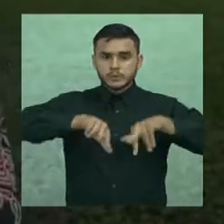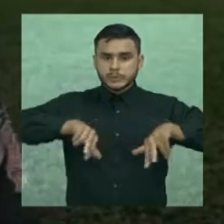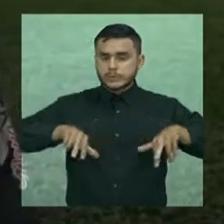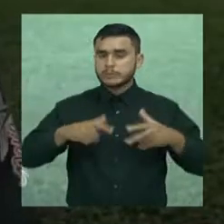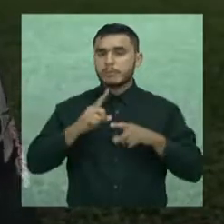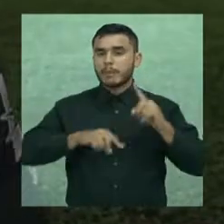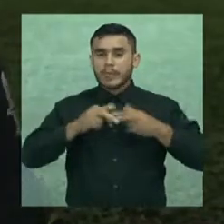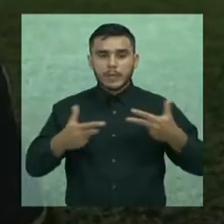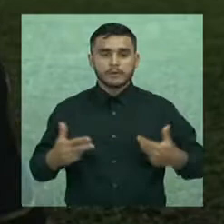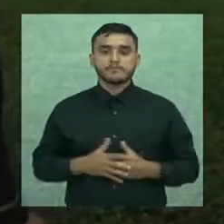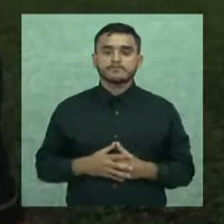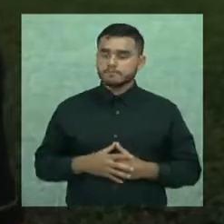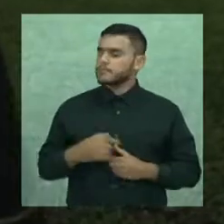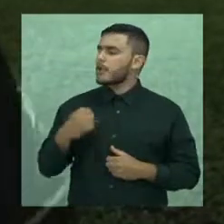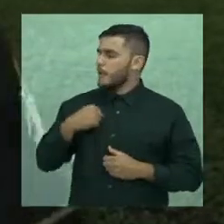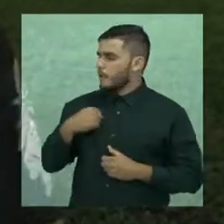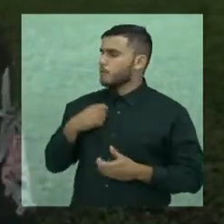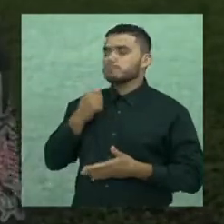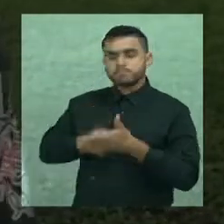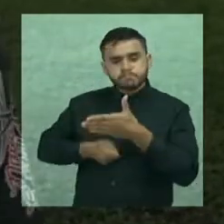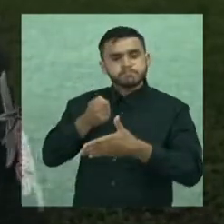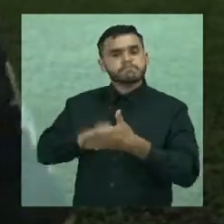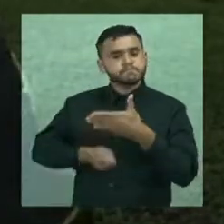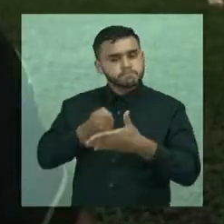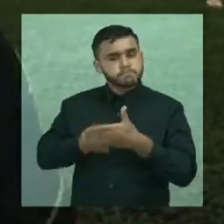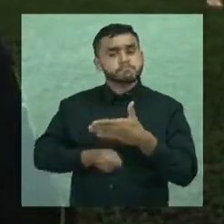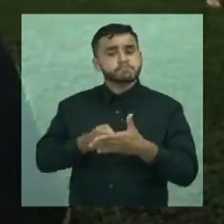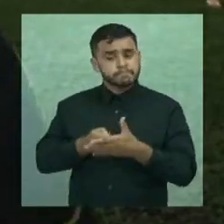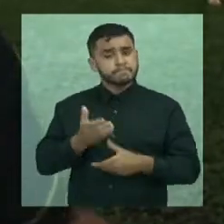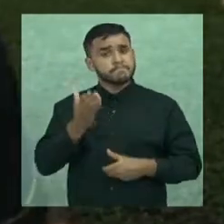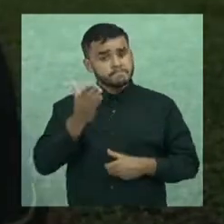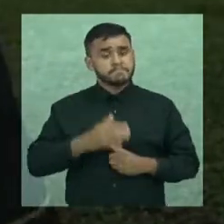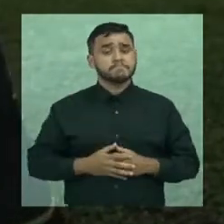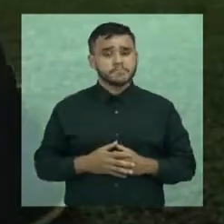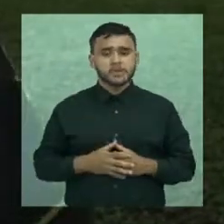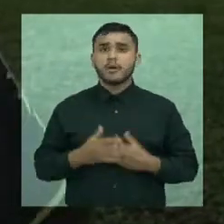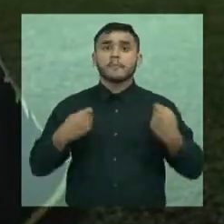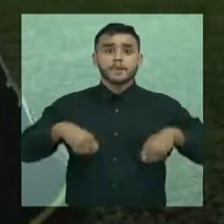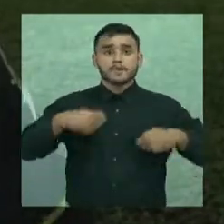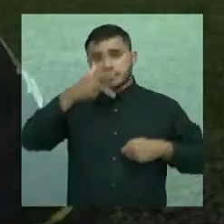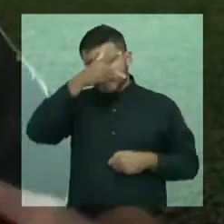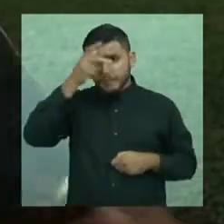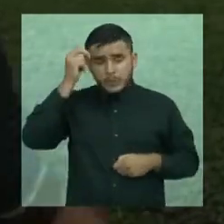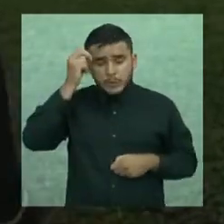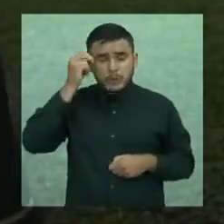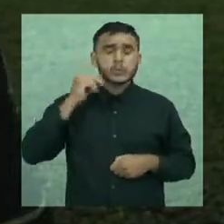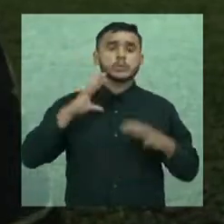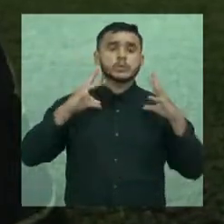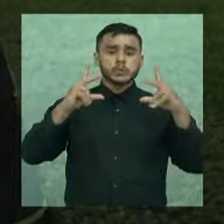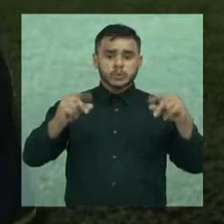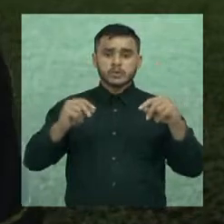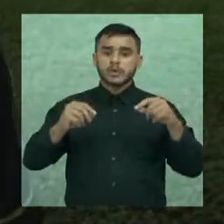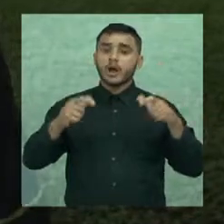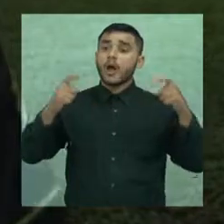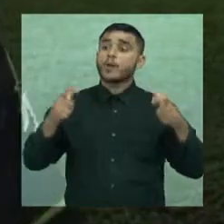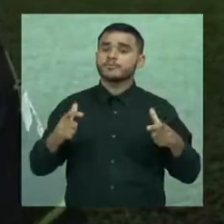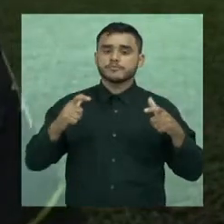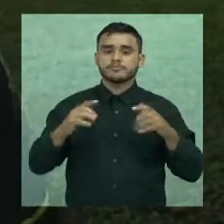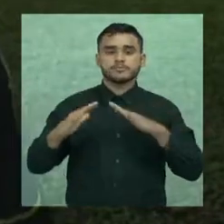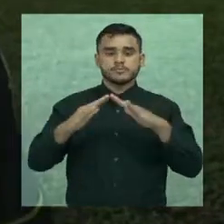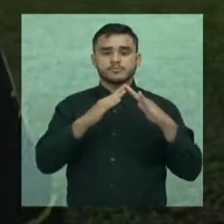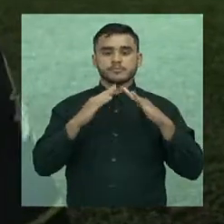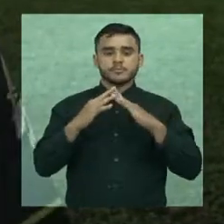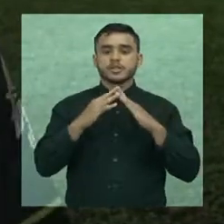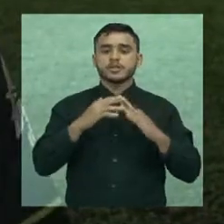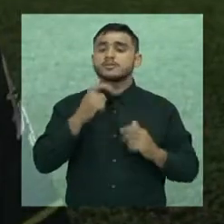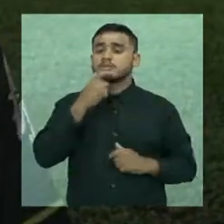foi uma luta do nosso mandato desde o início, pedindo à prefeitura que fizesse um equipamento de lazer nessa comunidade, que era uma comunidade que